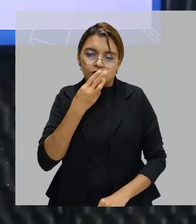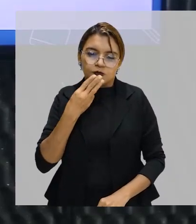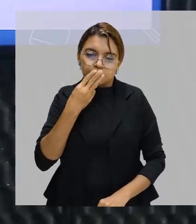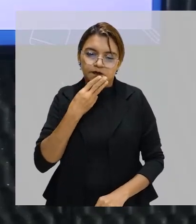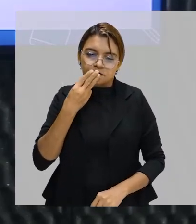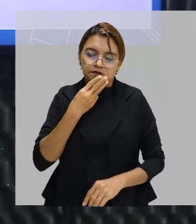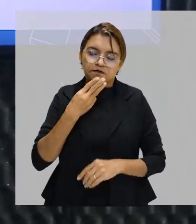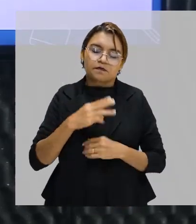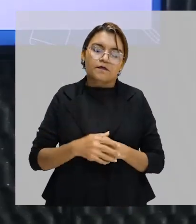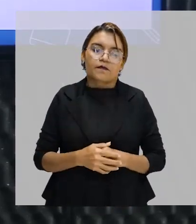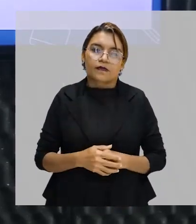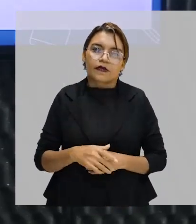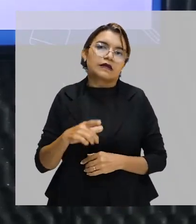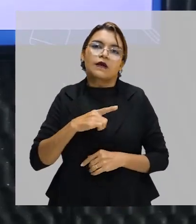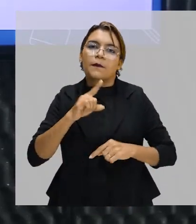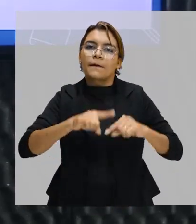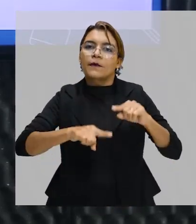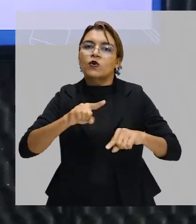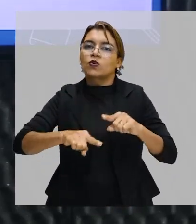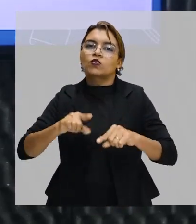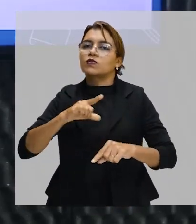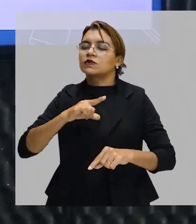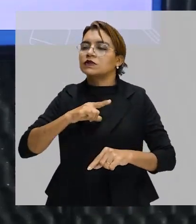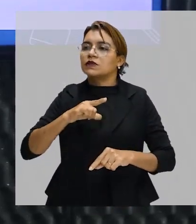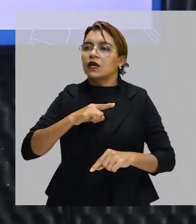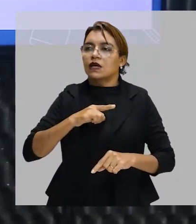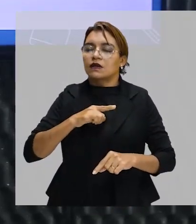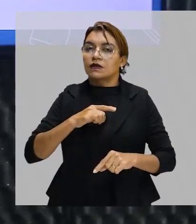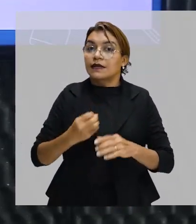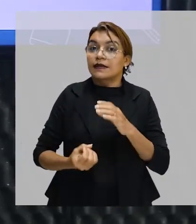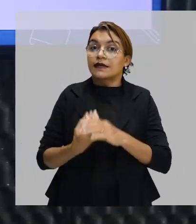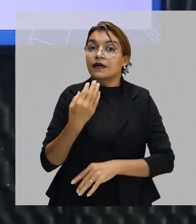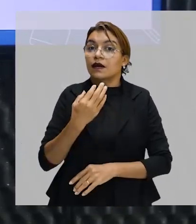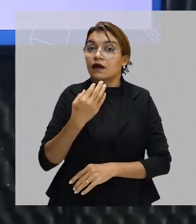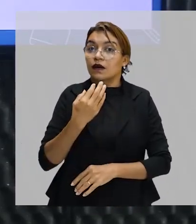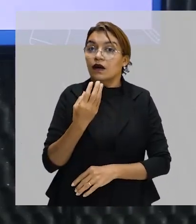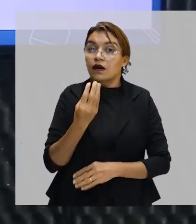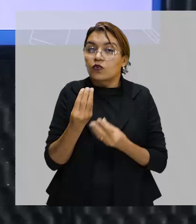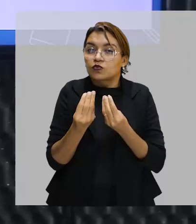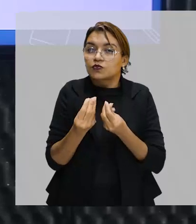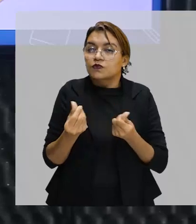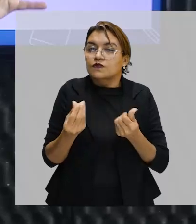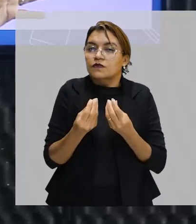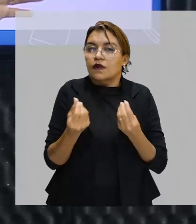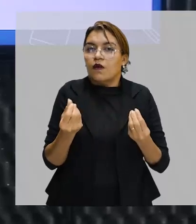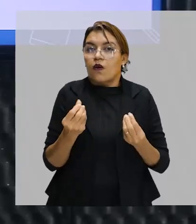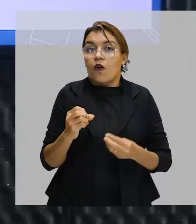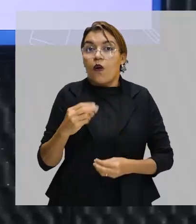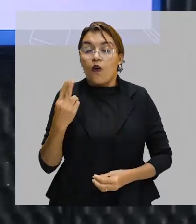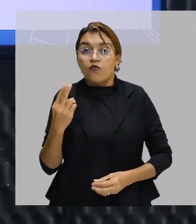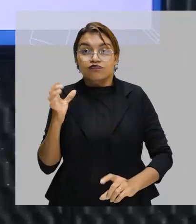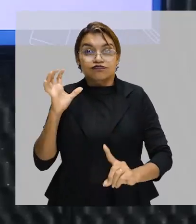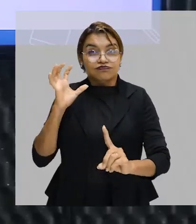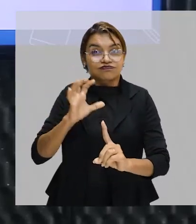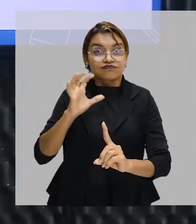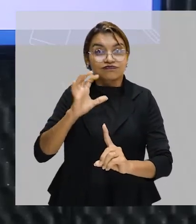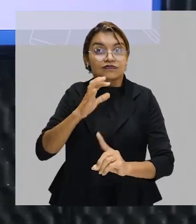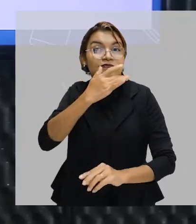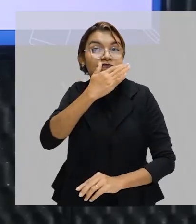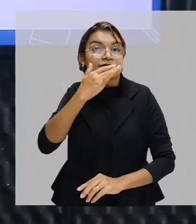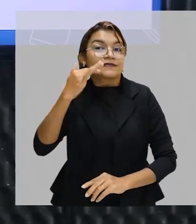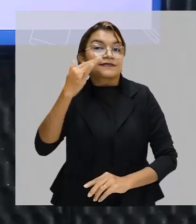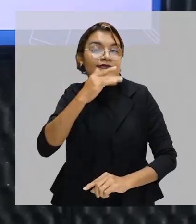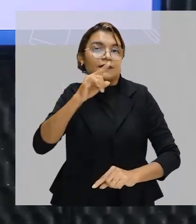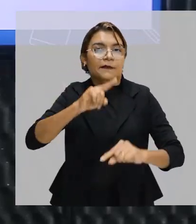vai conferir, vai gerar um sabor ou vai intensificar o aroma,